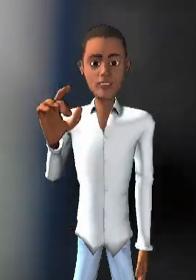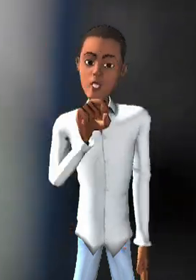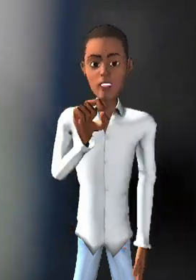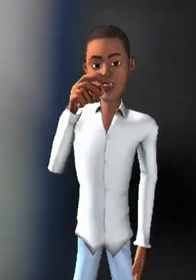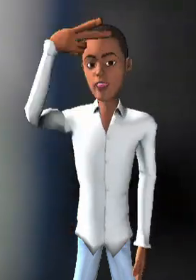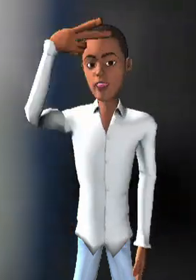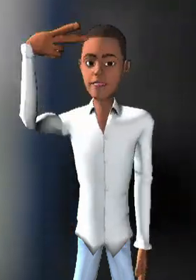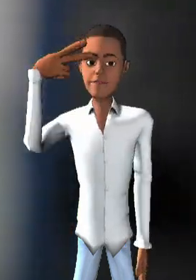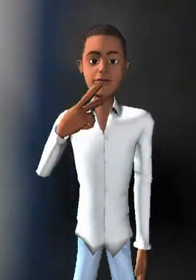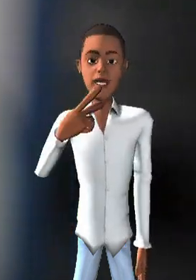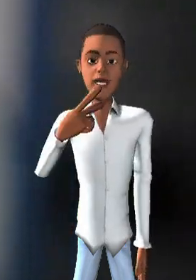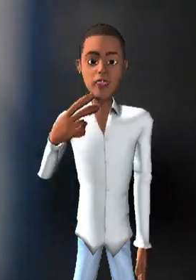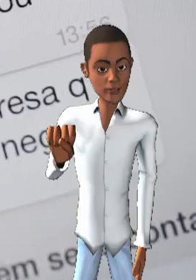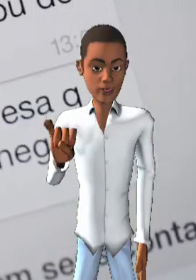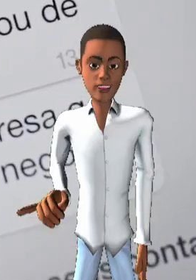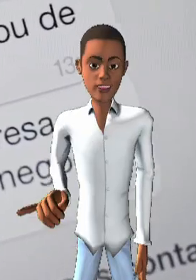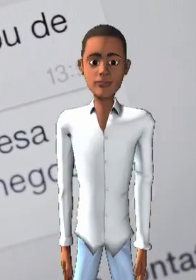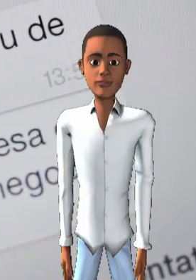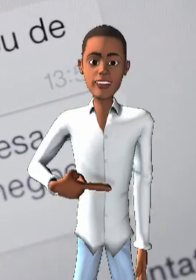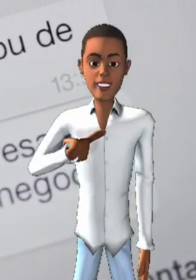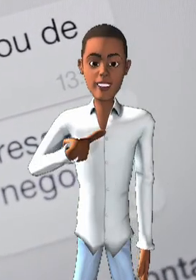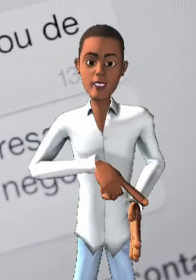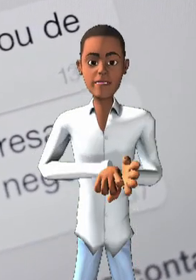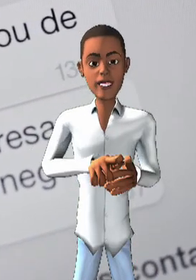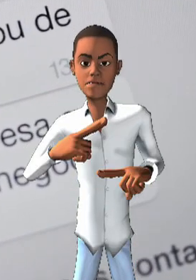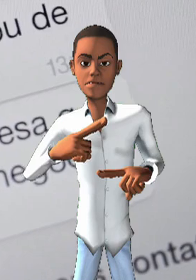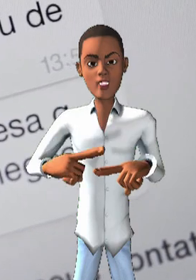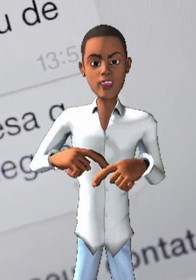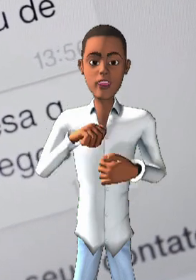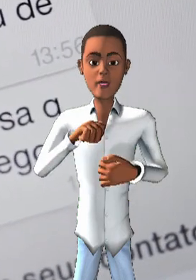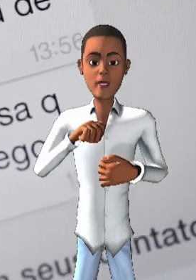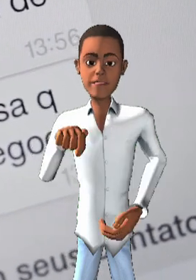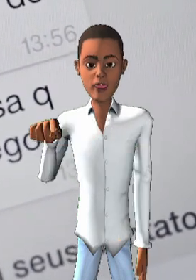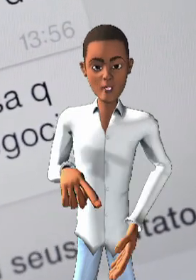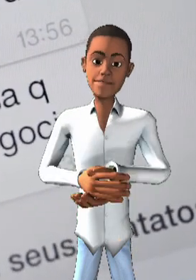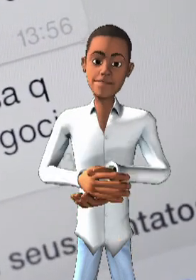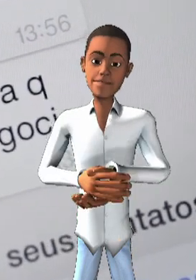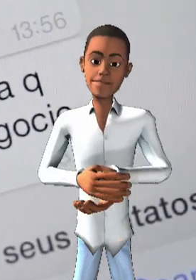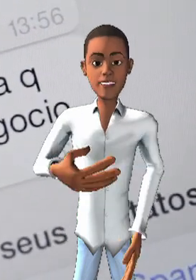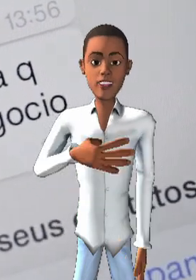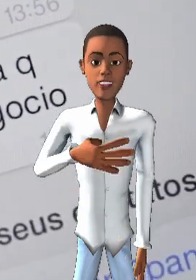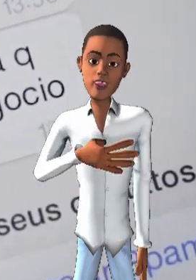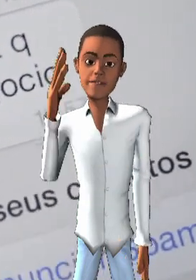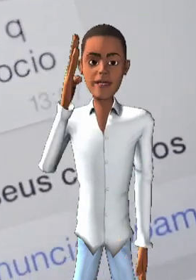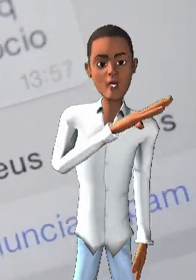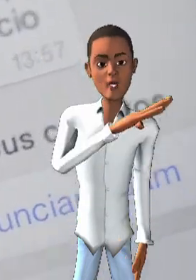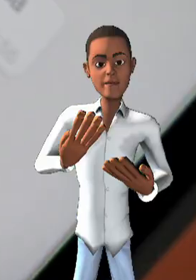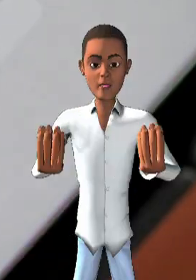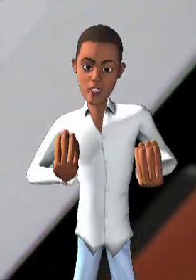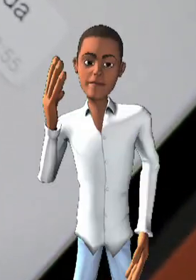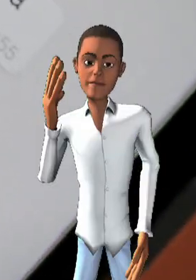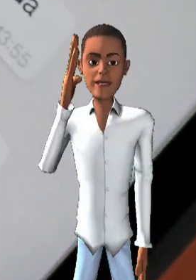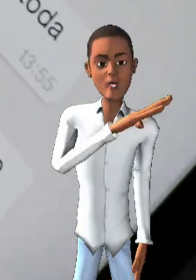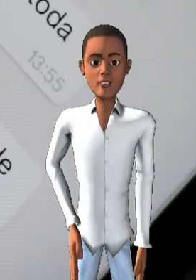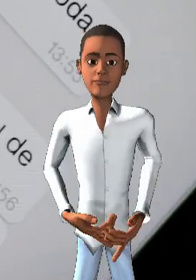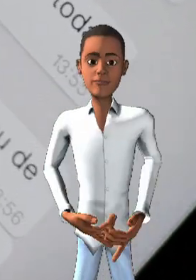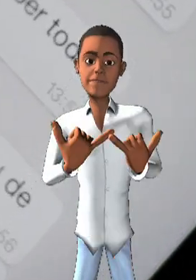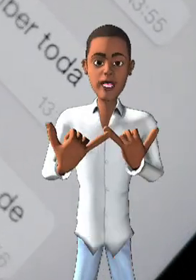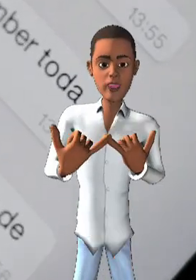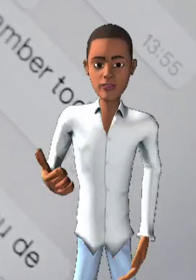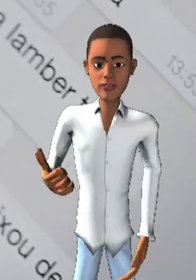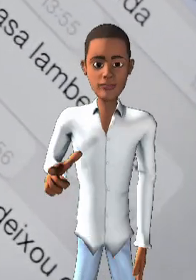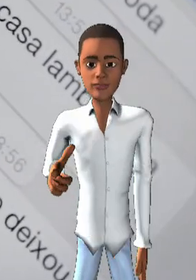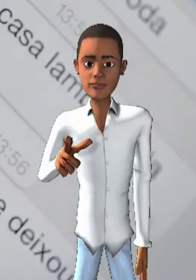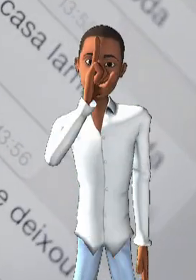eu não sabia o que a pessoa falaria quando eu questionasse. Eu me senti muito violada, muito violada. Eu senti que eu realmente não tive voz, que eu não